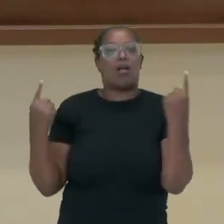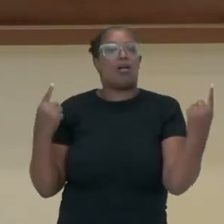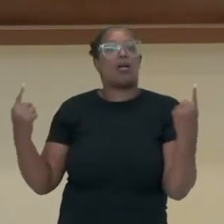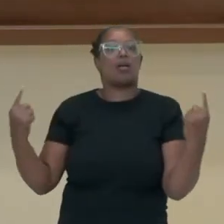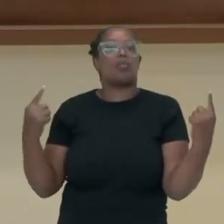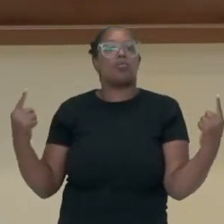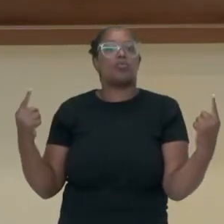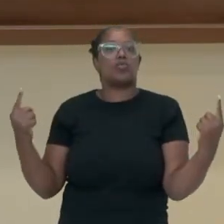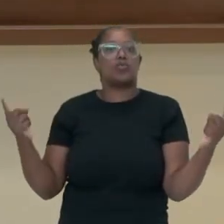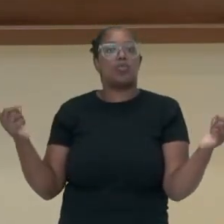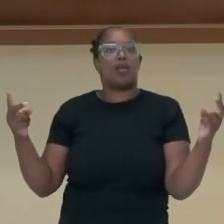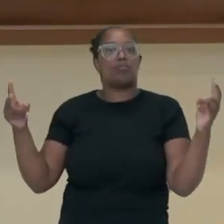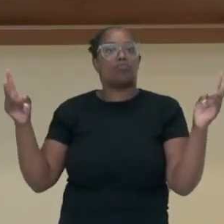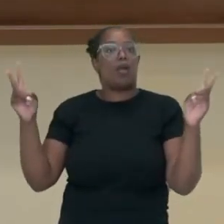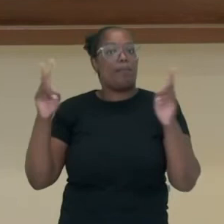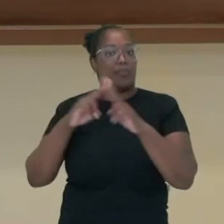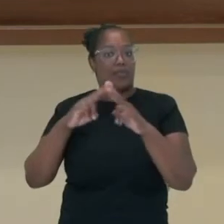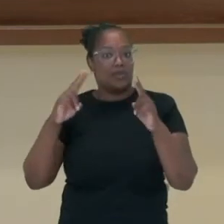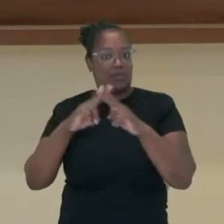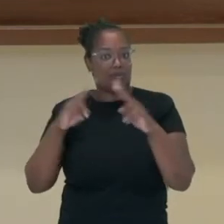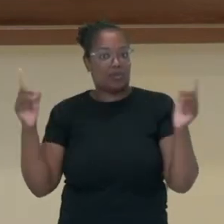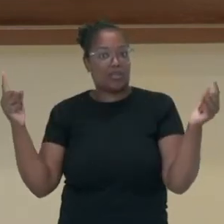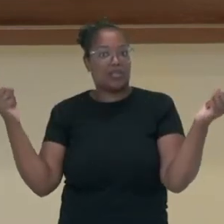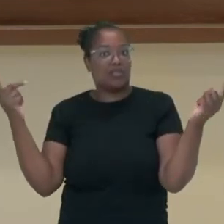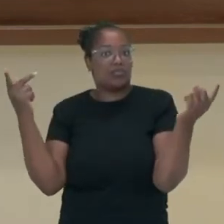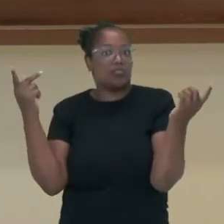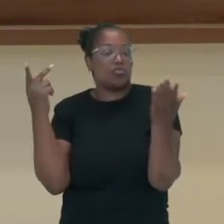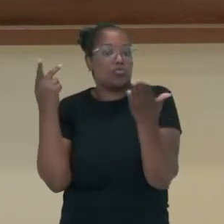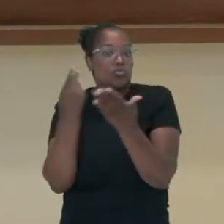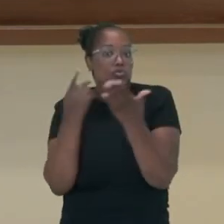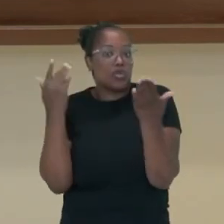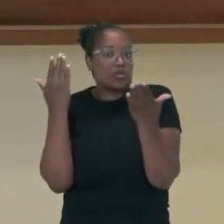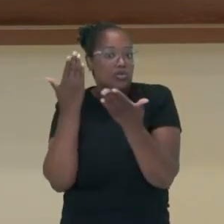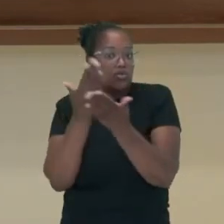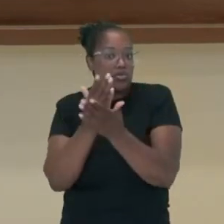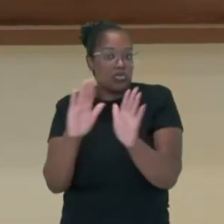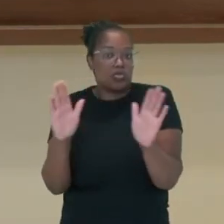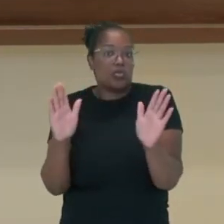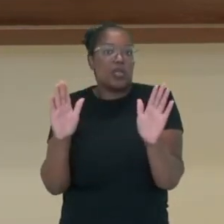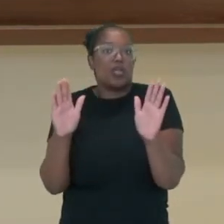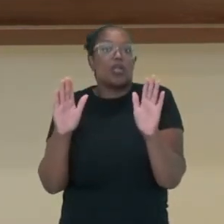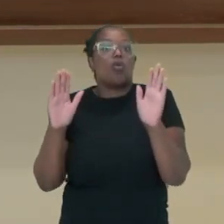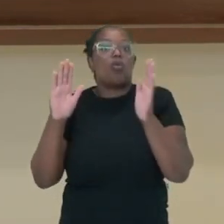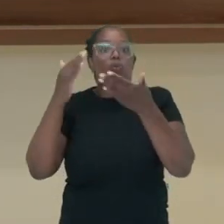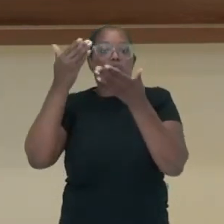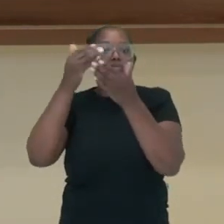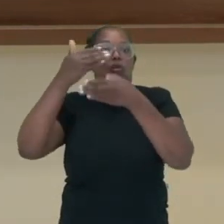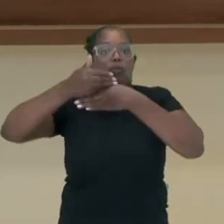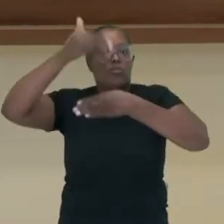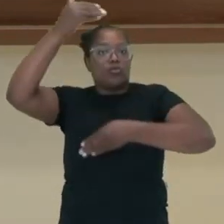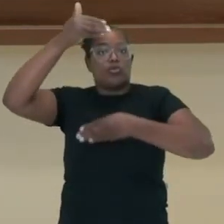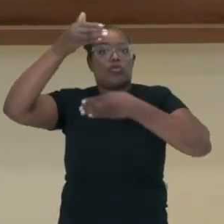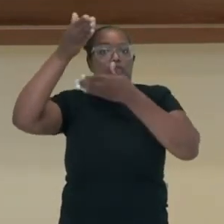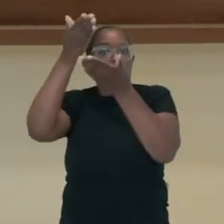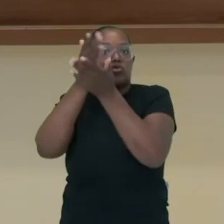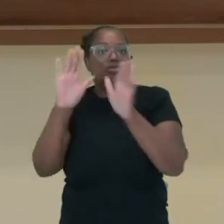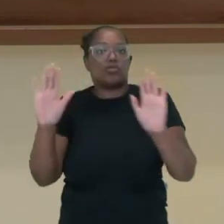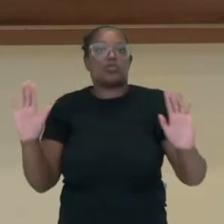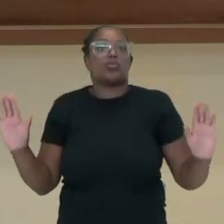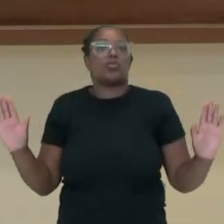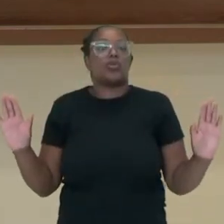muro foi derrubado, é como se literalmente houvesse uma soberania do capitalismo sobre o socialismo. E